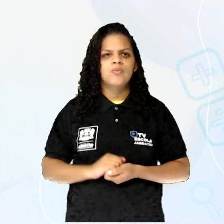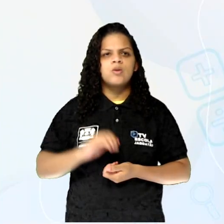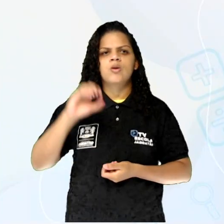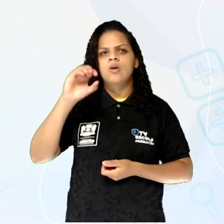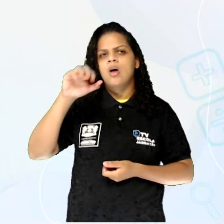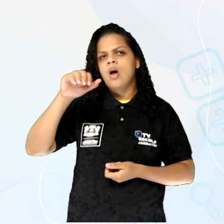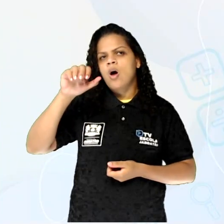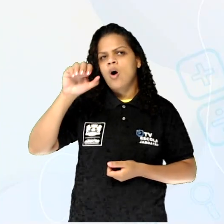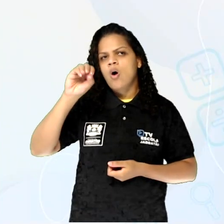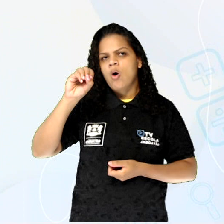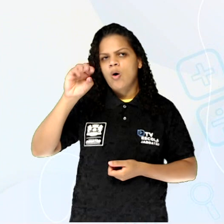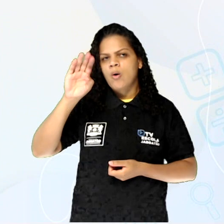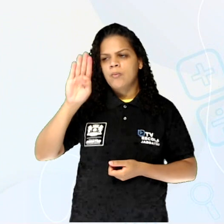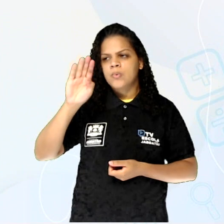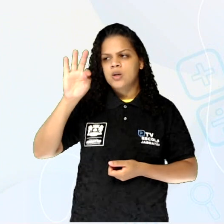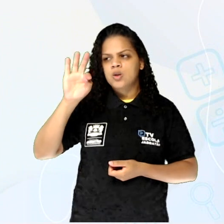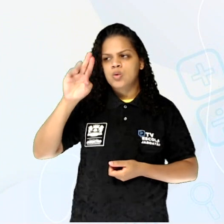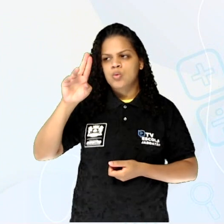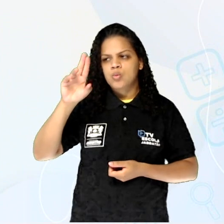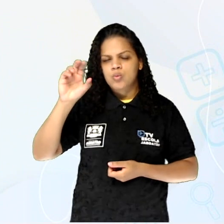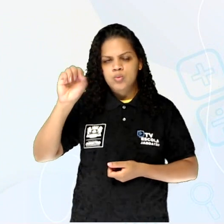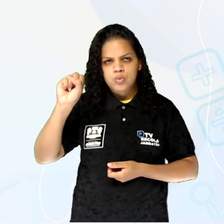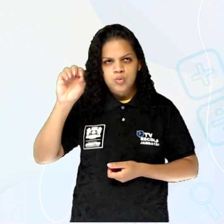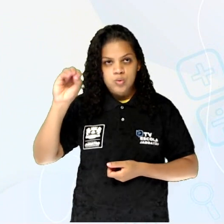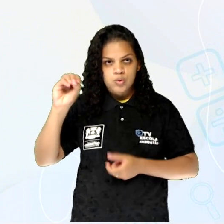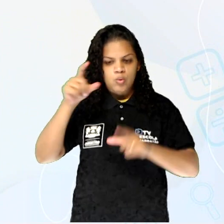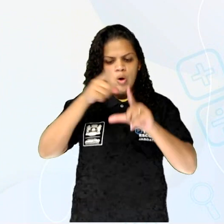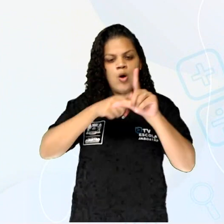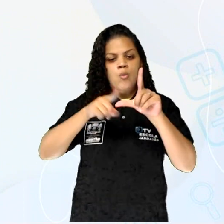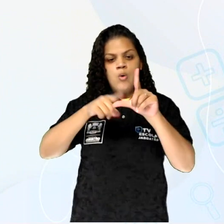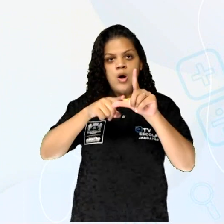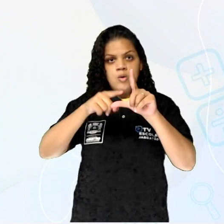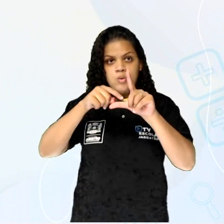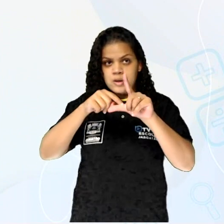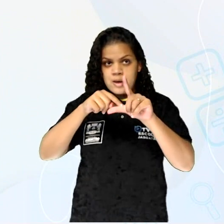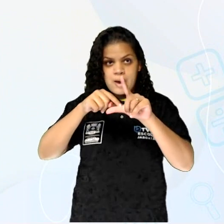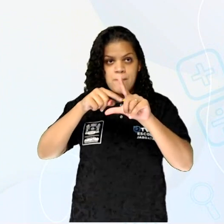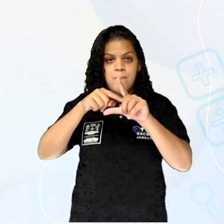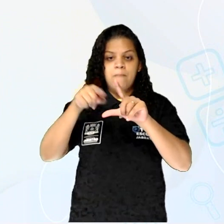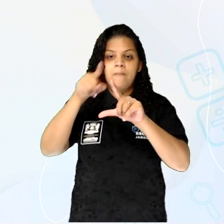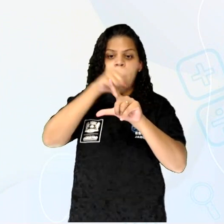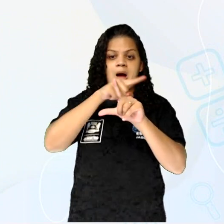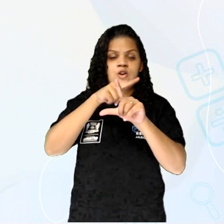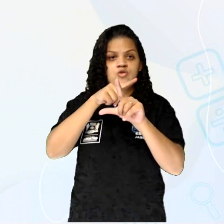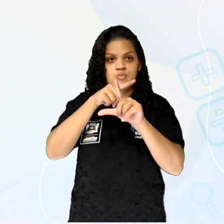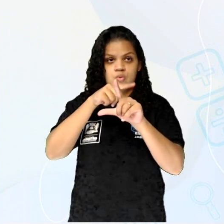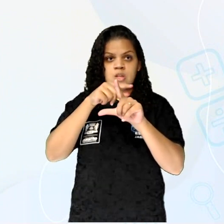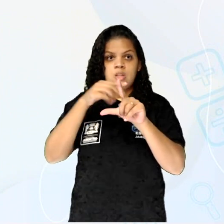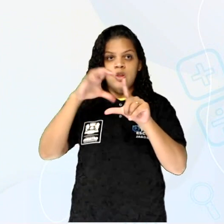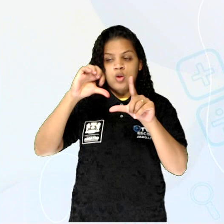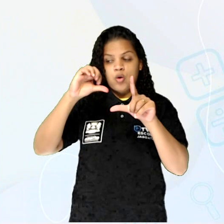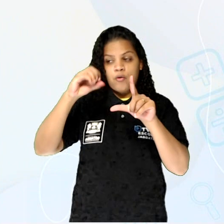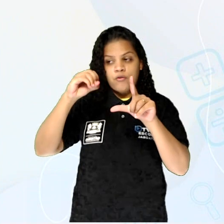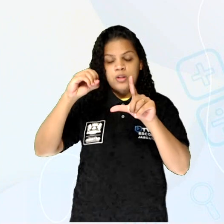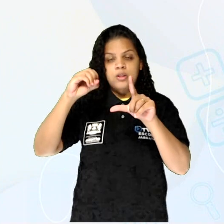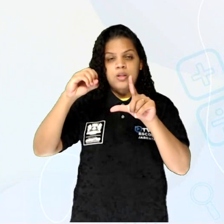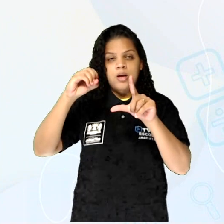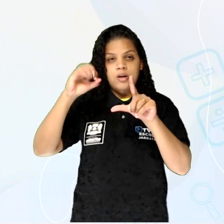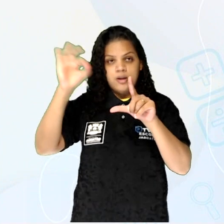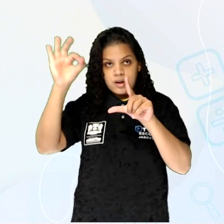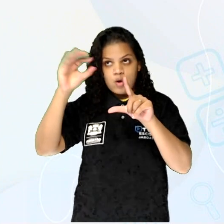obtuso é o ângulo que tem medida maior que 90 graus e menor que 180